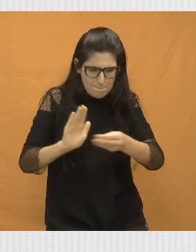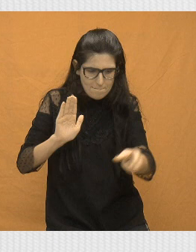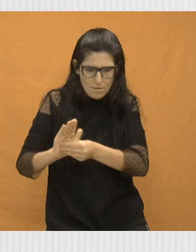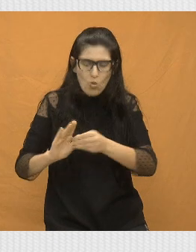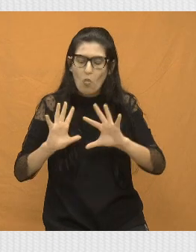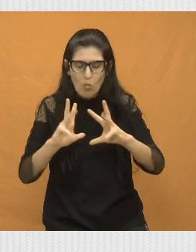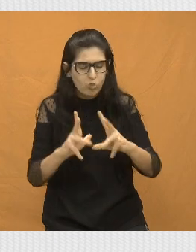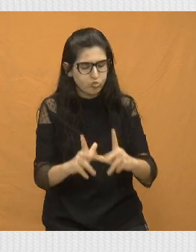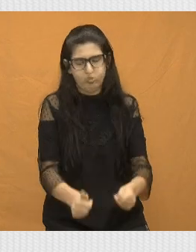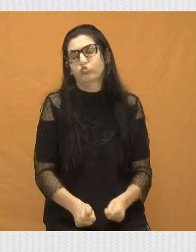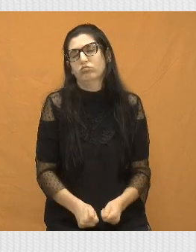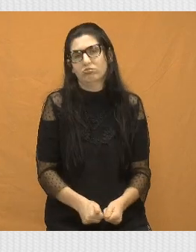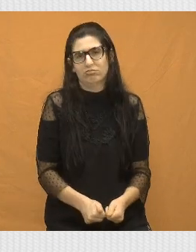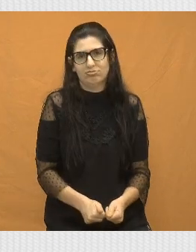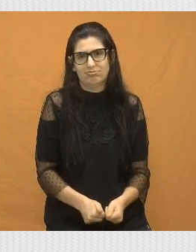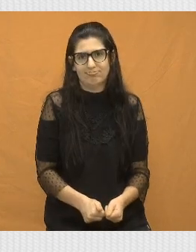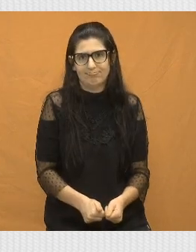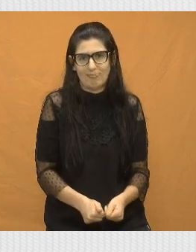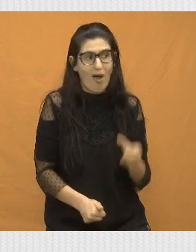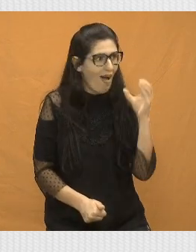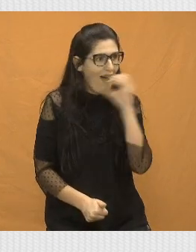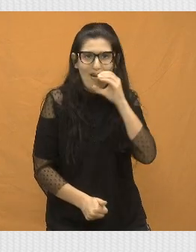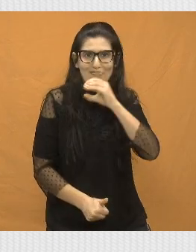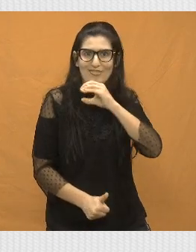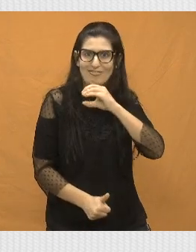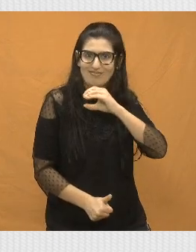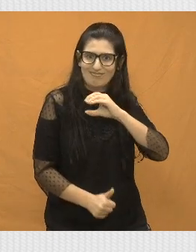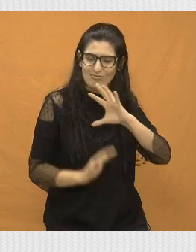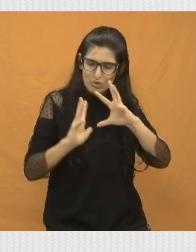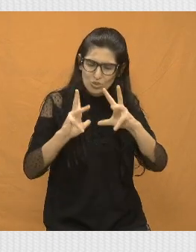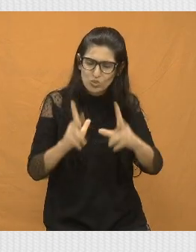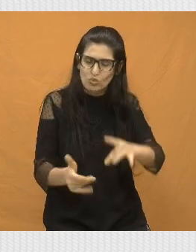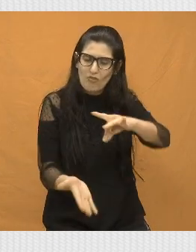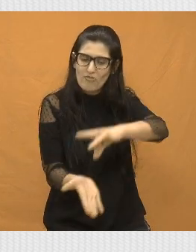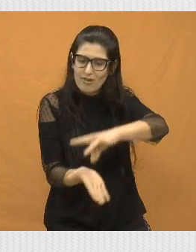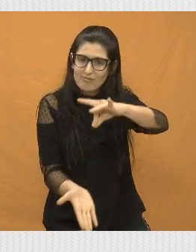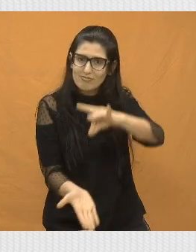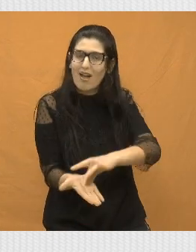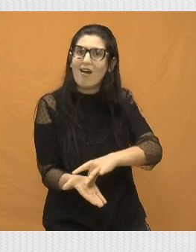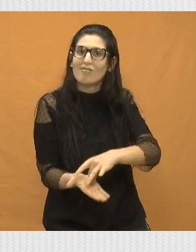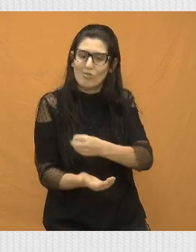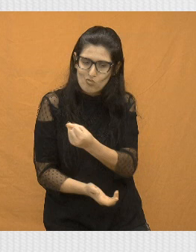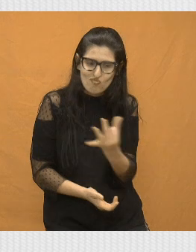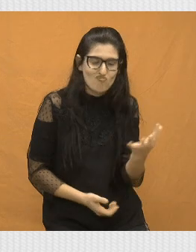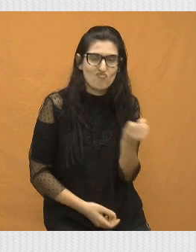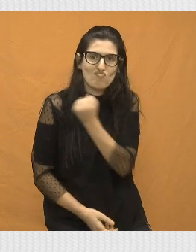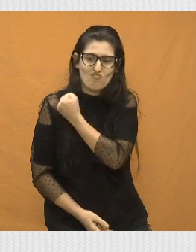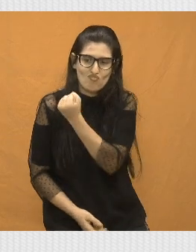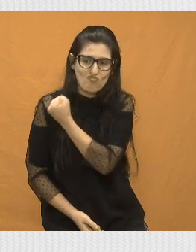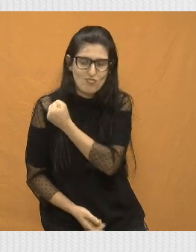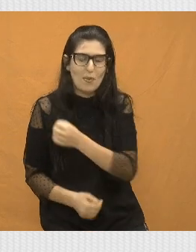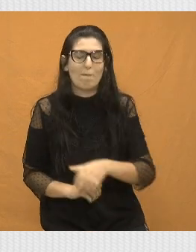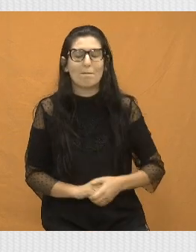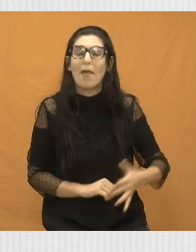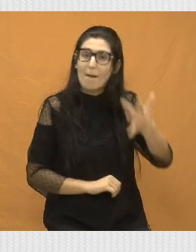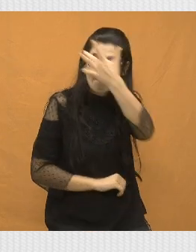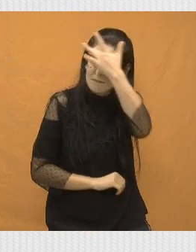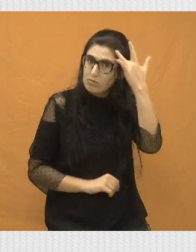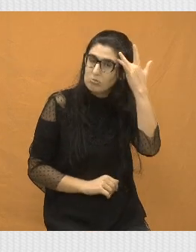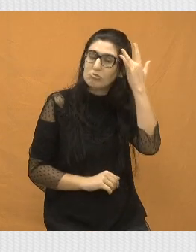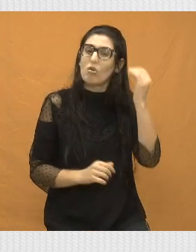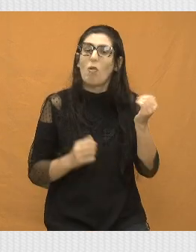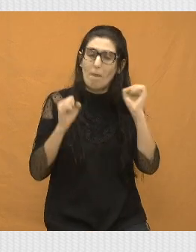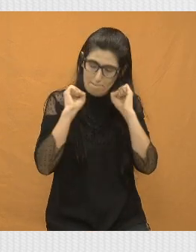sugestão, além das publicações que são os normativos legais da apresentação de hoje, quem quiser aprofundar mais,